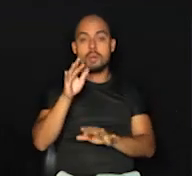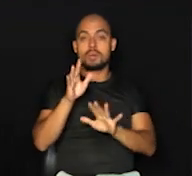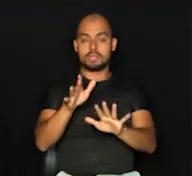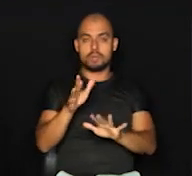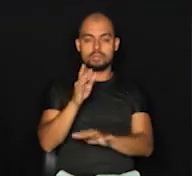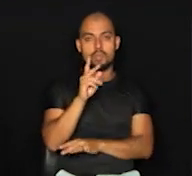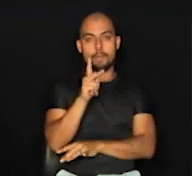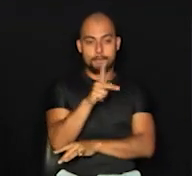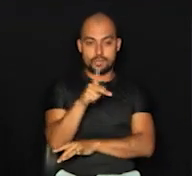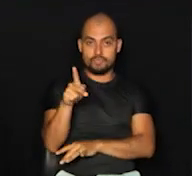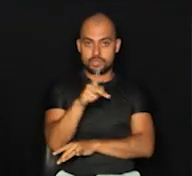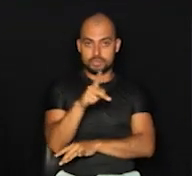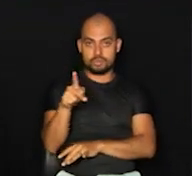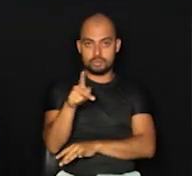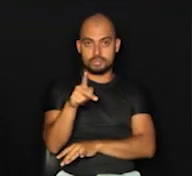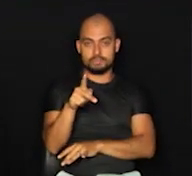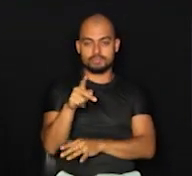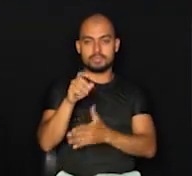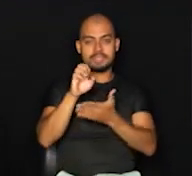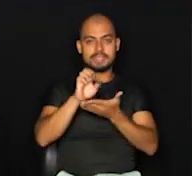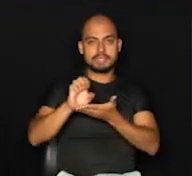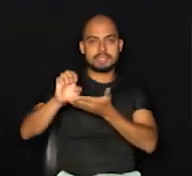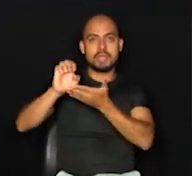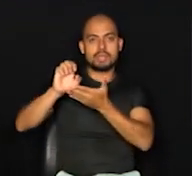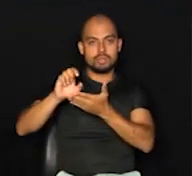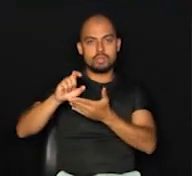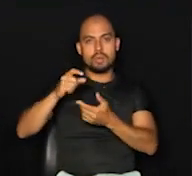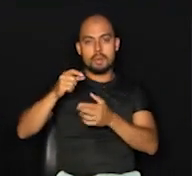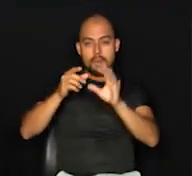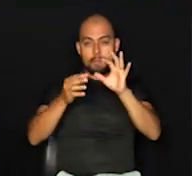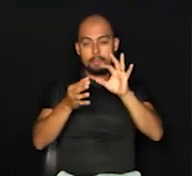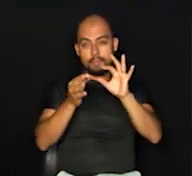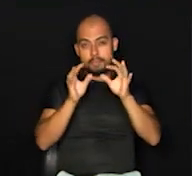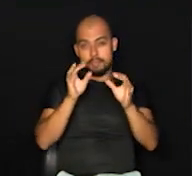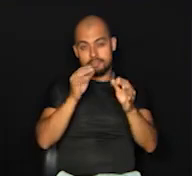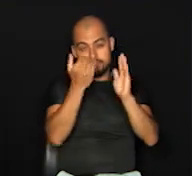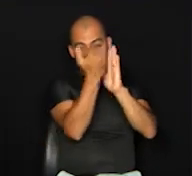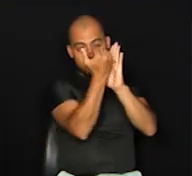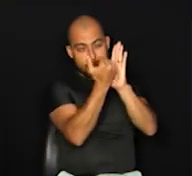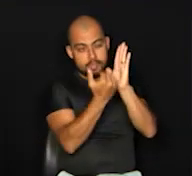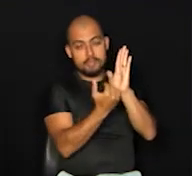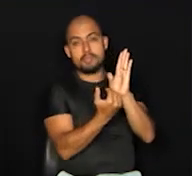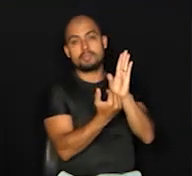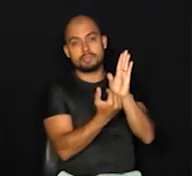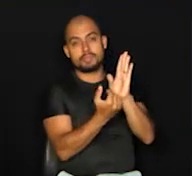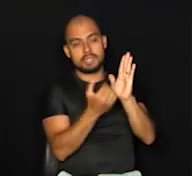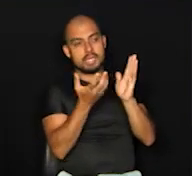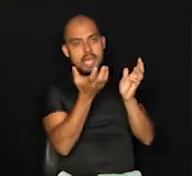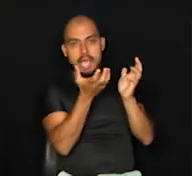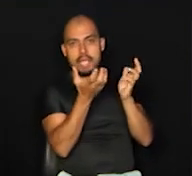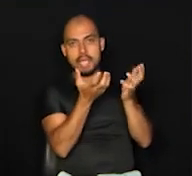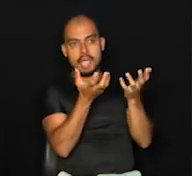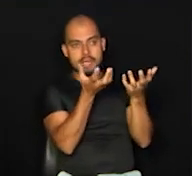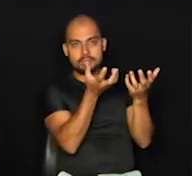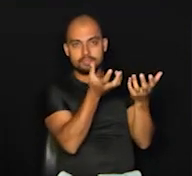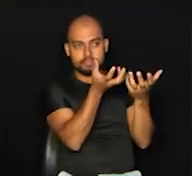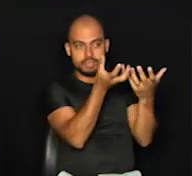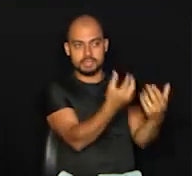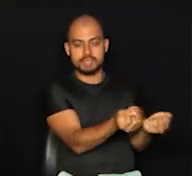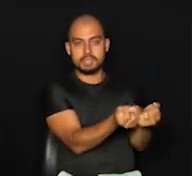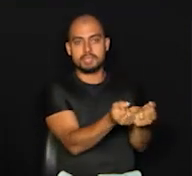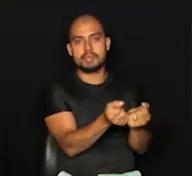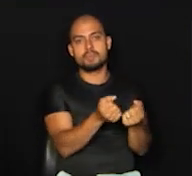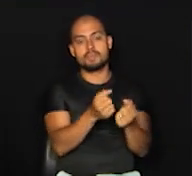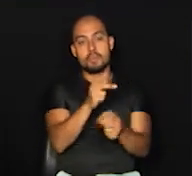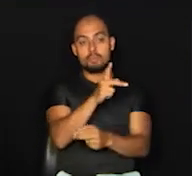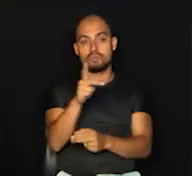rede estadual que atendam aos critérios e desejam aderir ao programa Professor Conectado podem